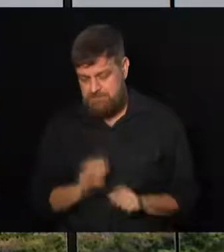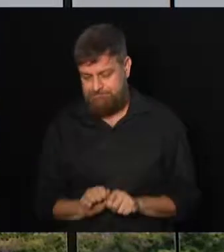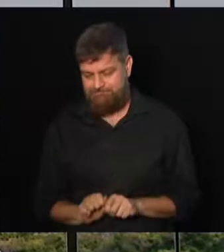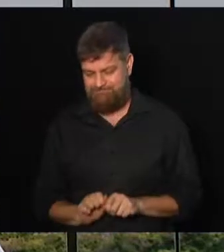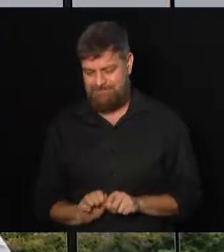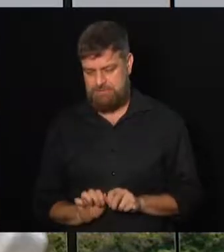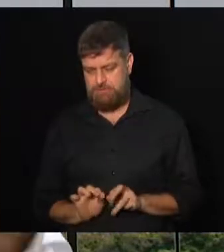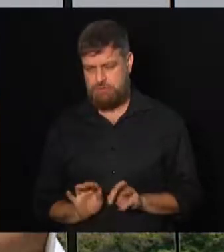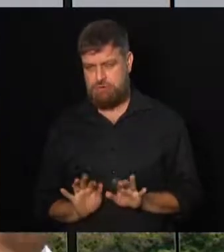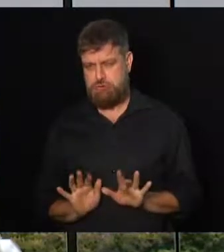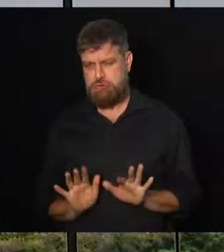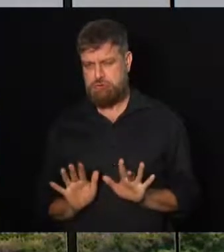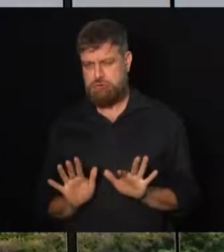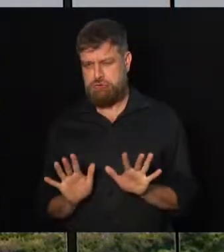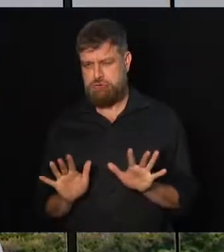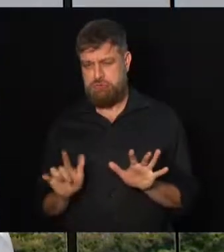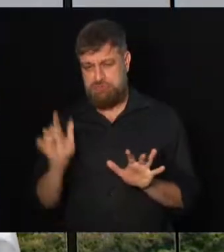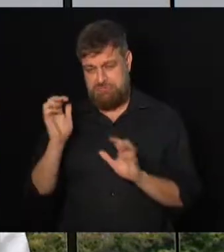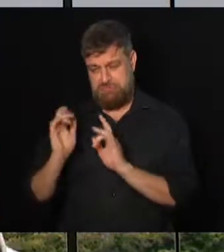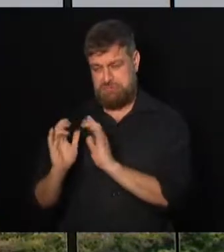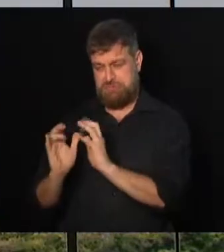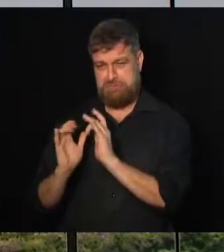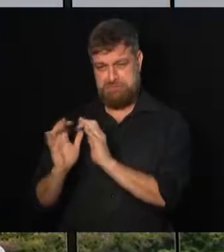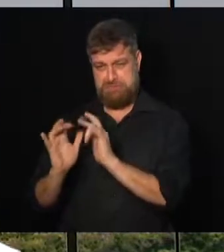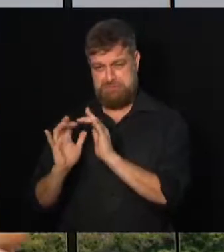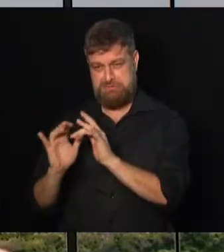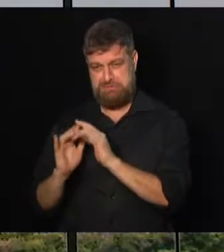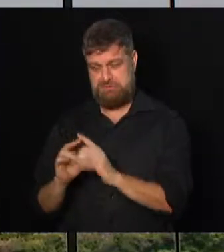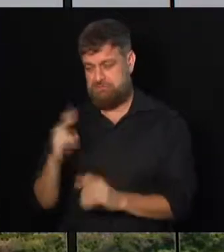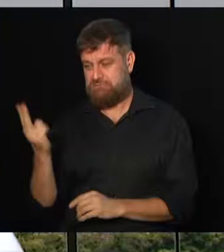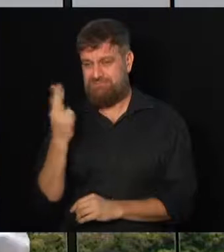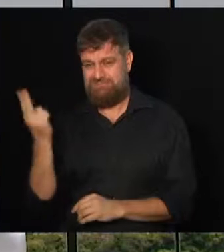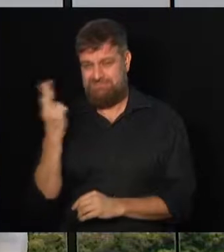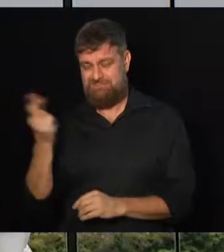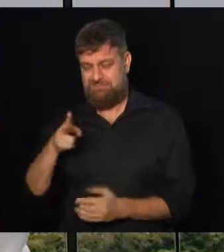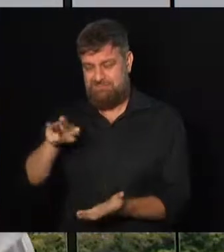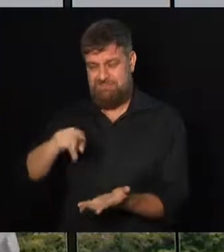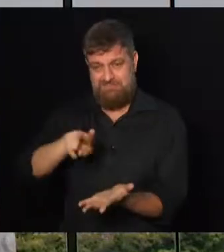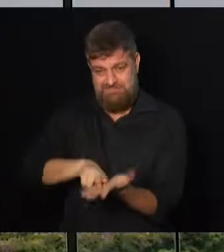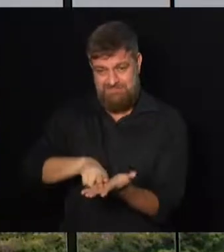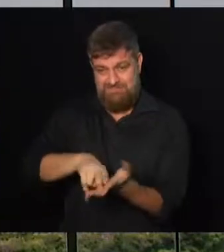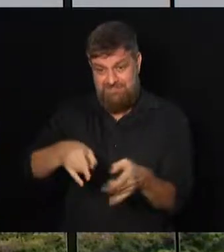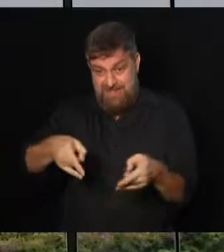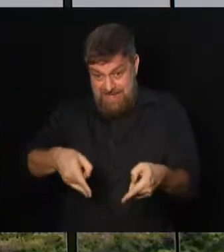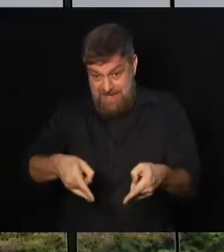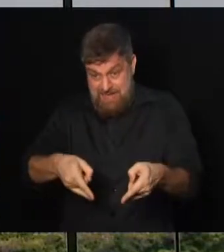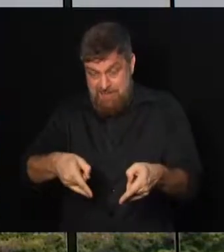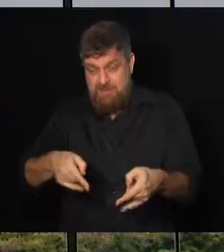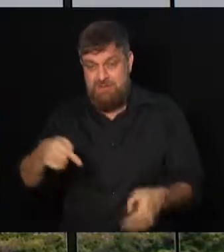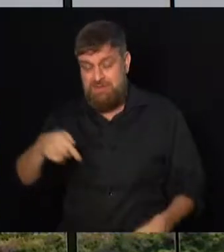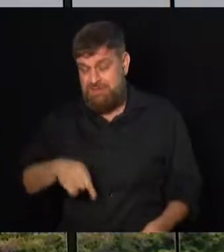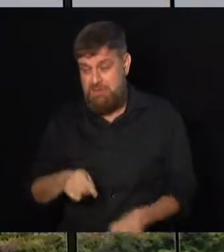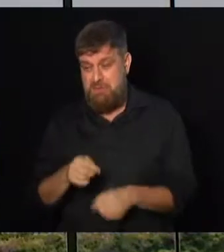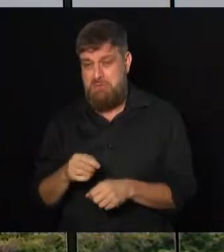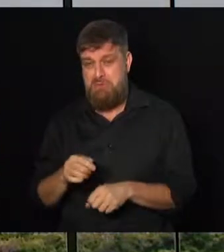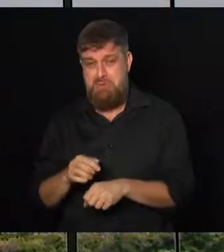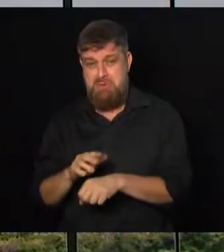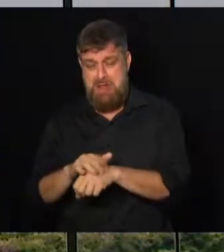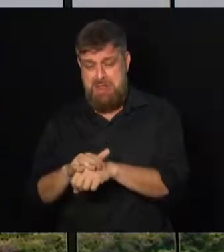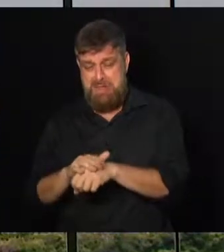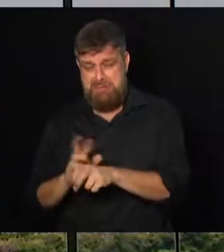metástase cerebral, entrou numa crise convulsiva e ficou acamado. Então, o agravamento do câncer, o